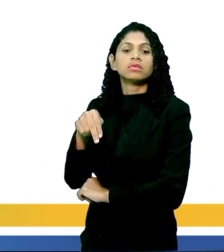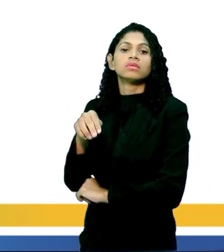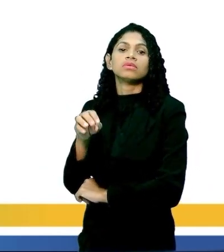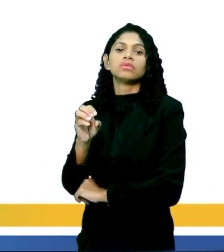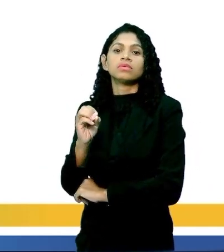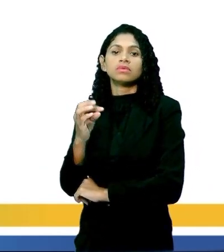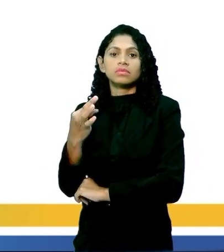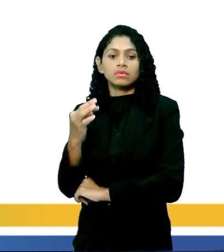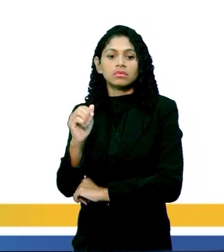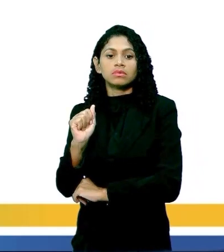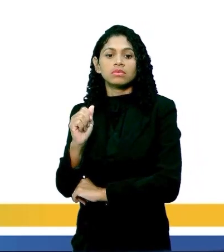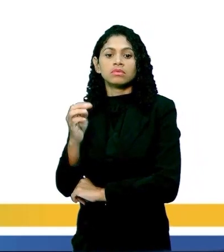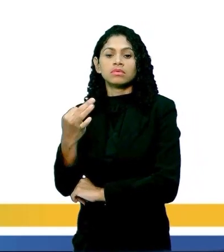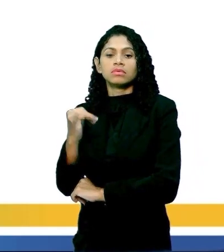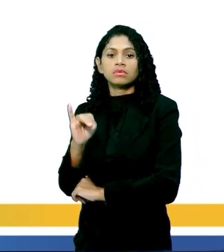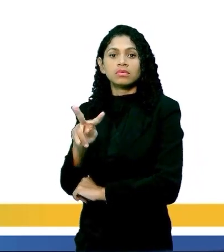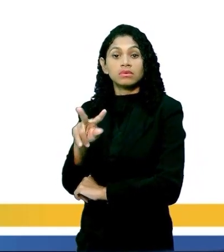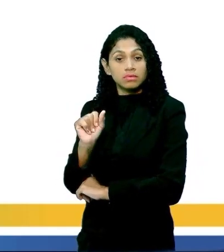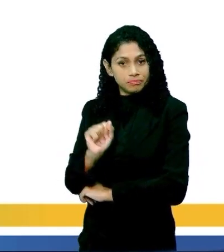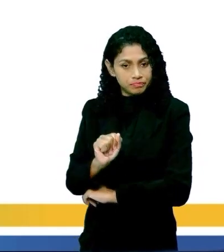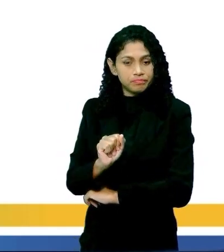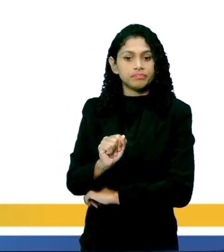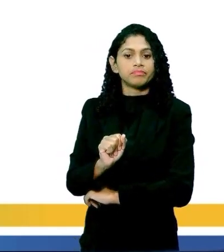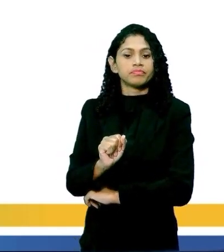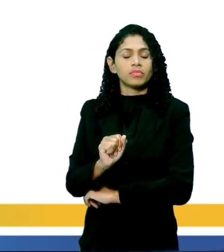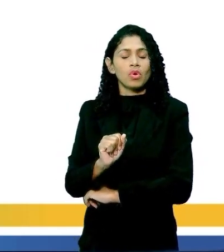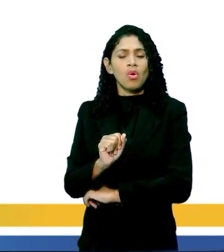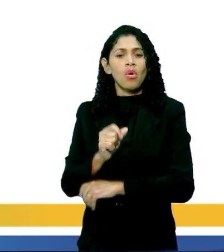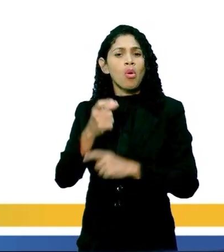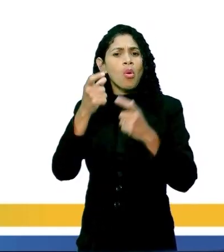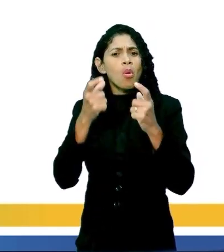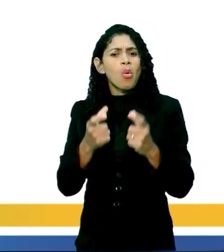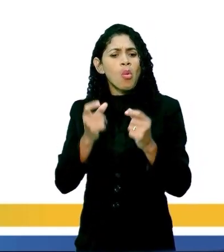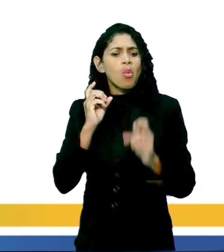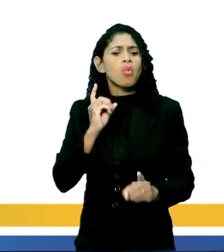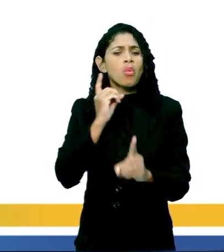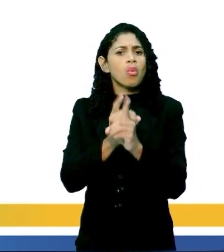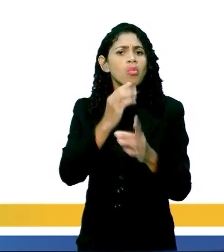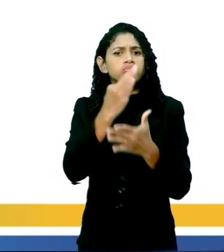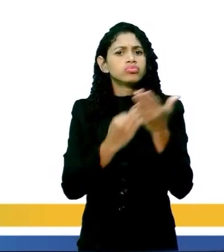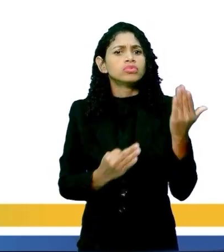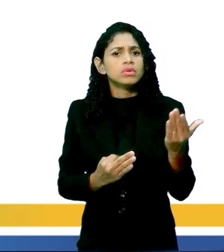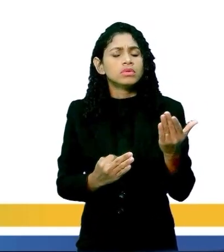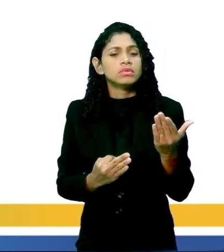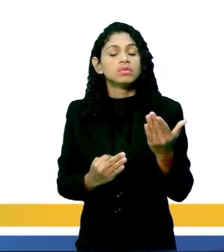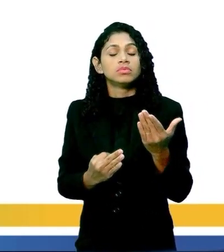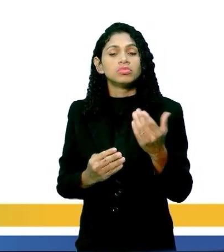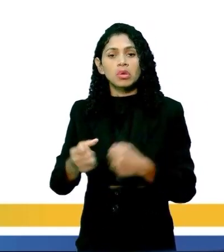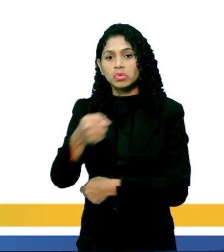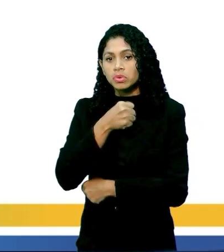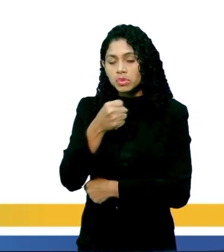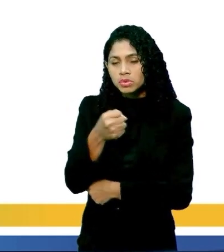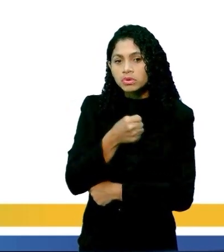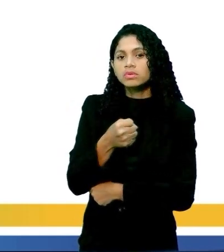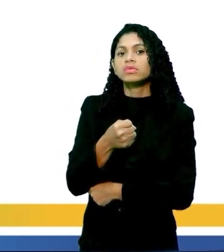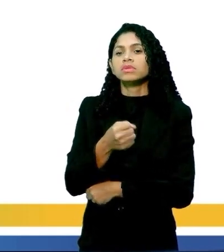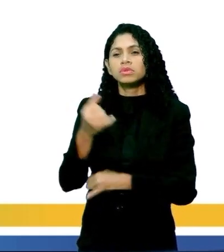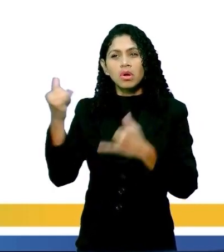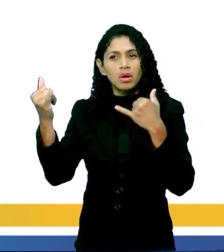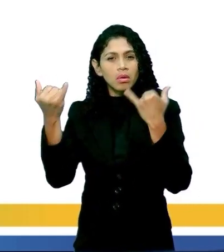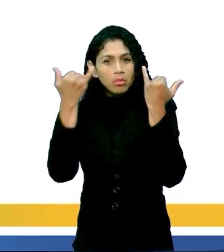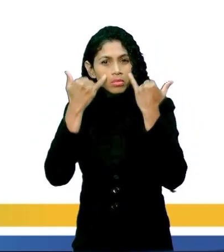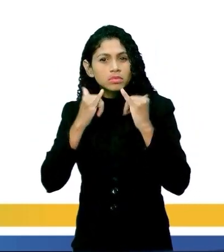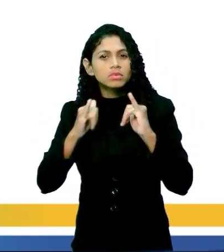eu observo esse tipo de texto, professora? Notícias, reportagens, tá? No geral, a gente observa. Uma